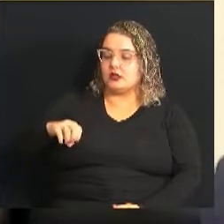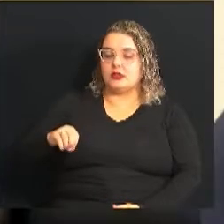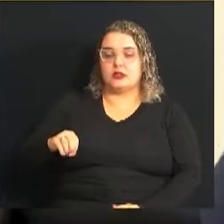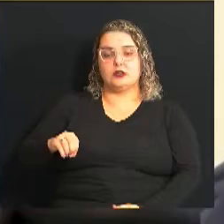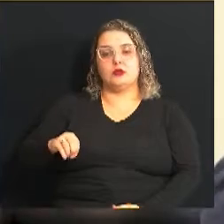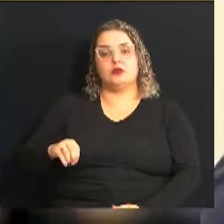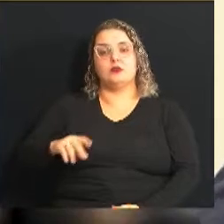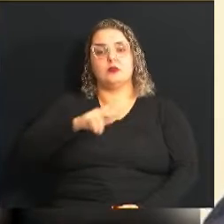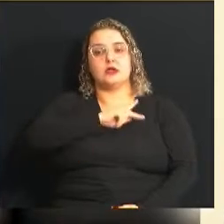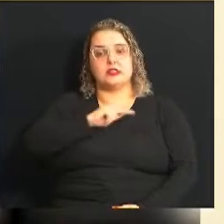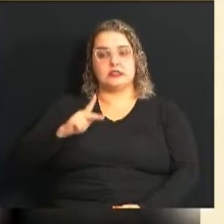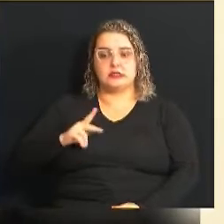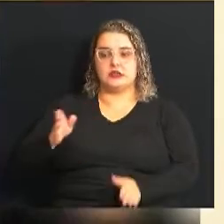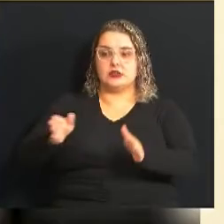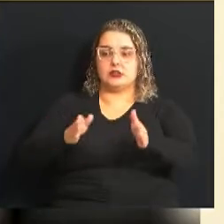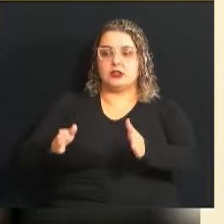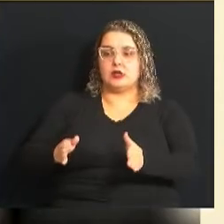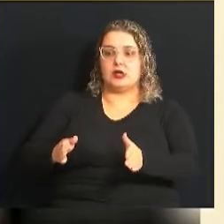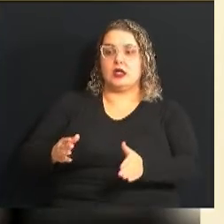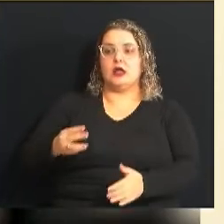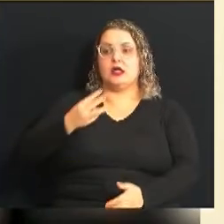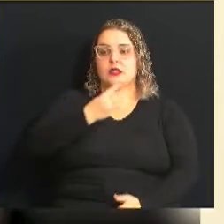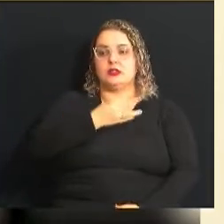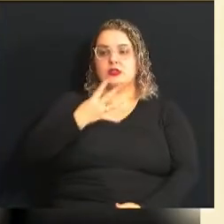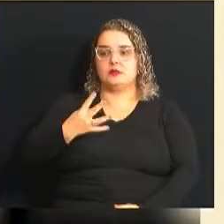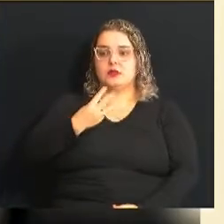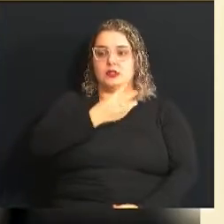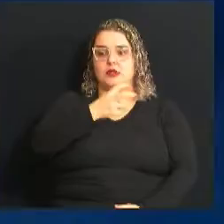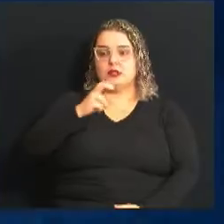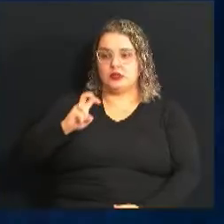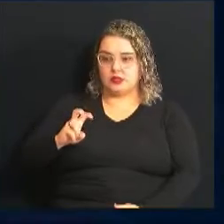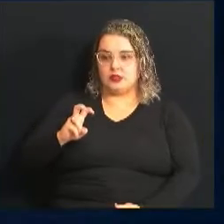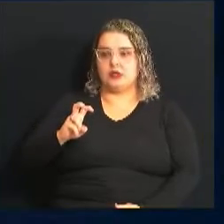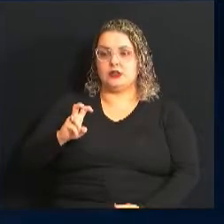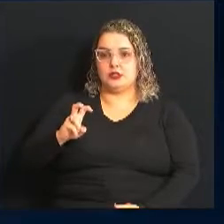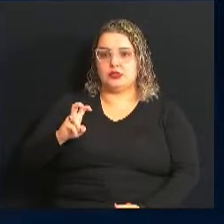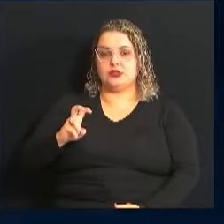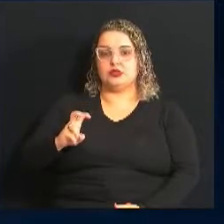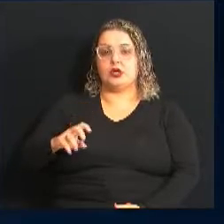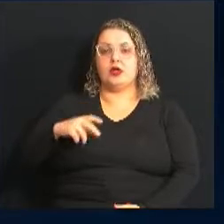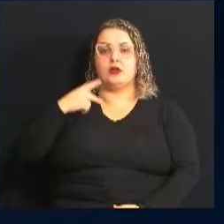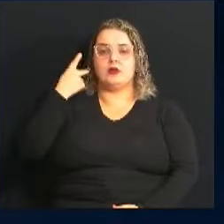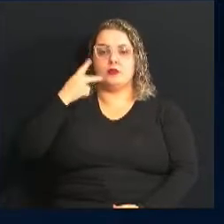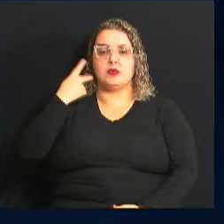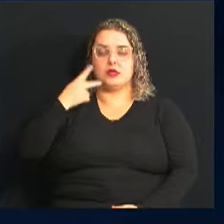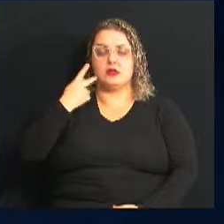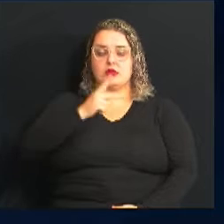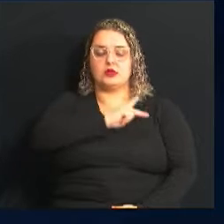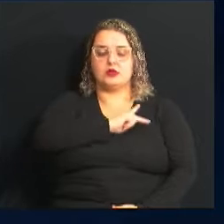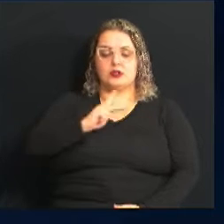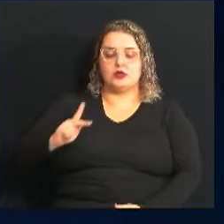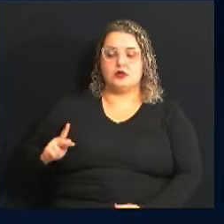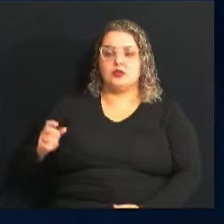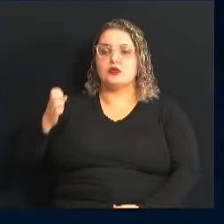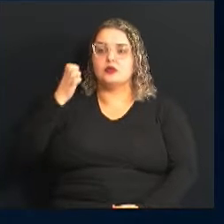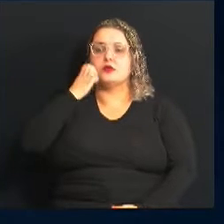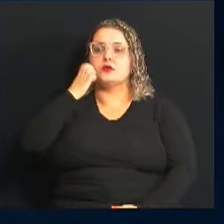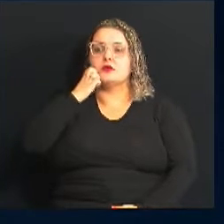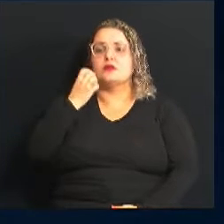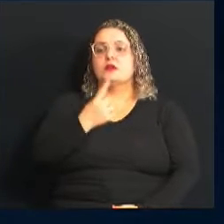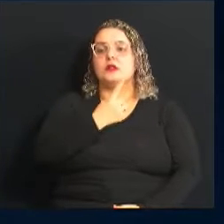a 34ª audiência pública teve como pauta o projeto de lei ordinária de número